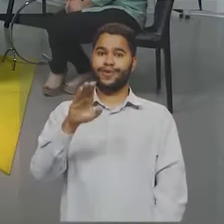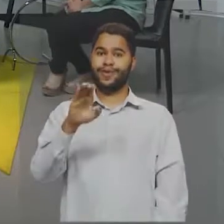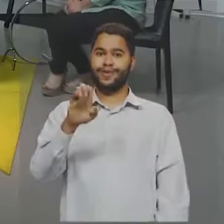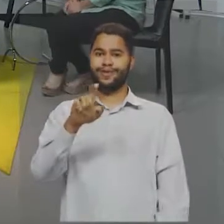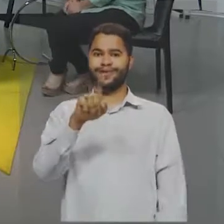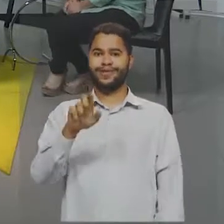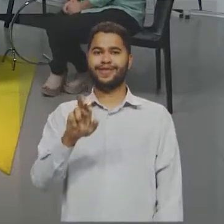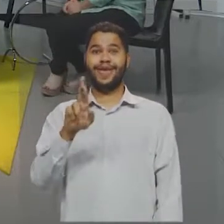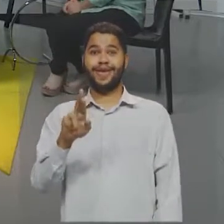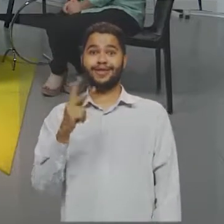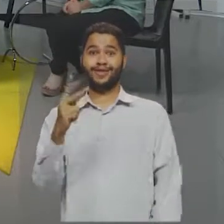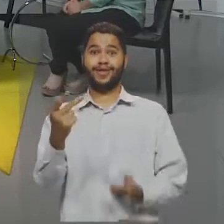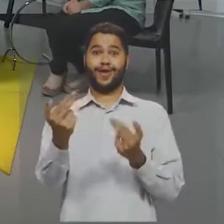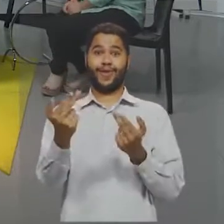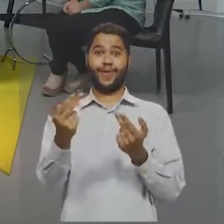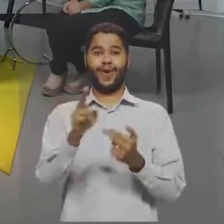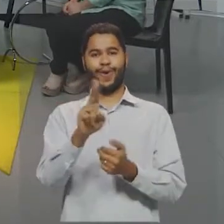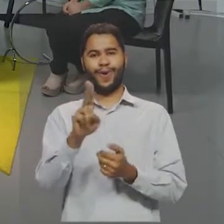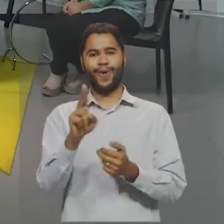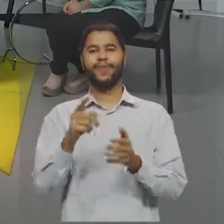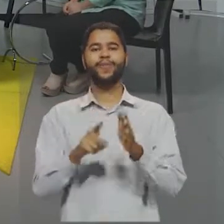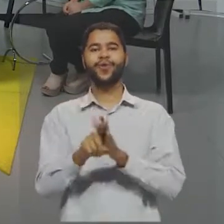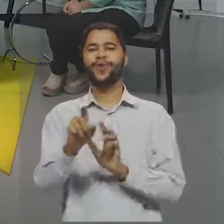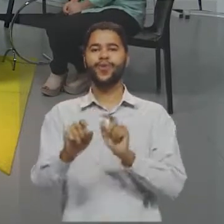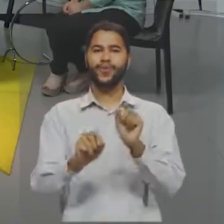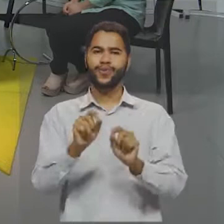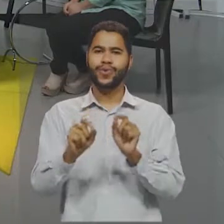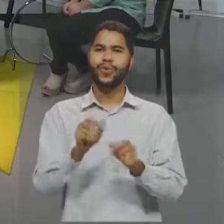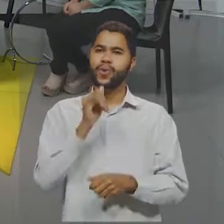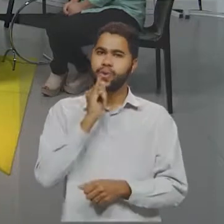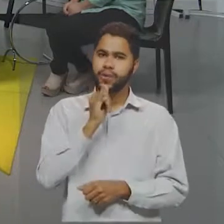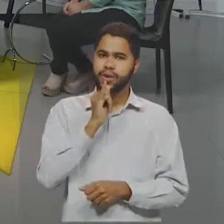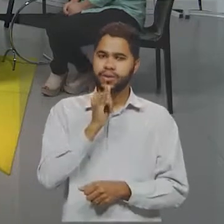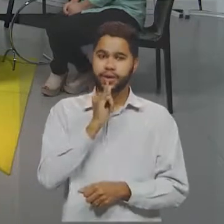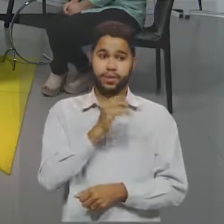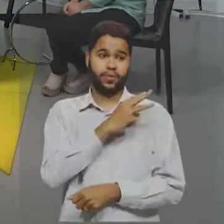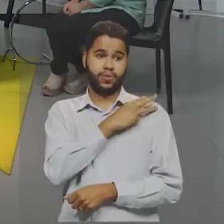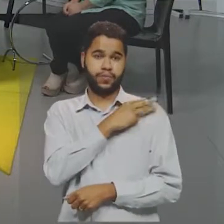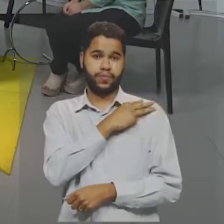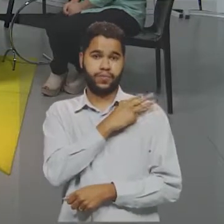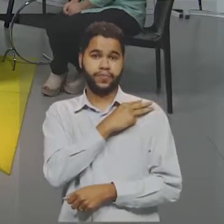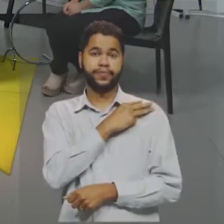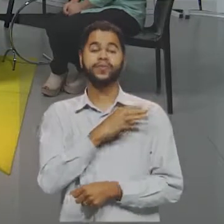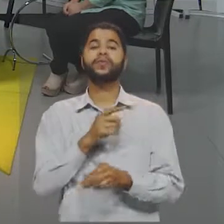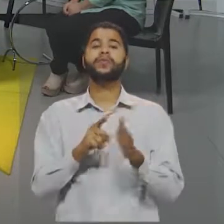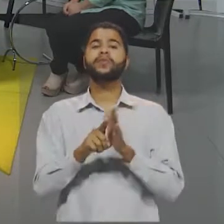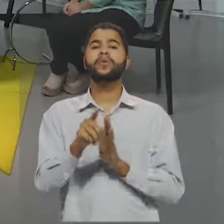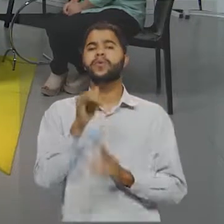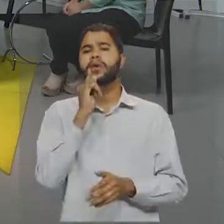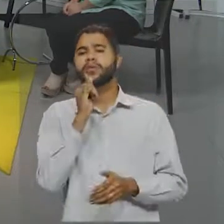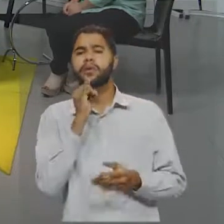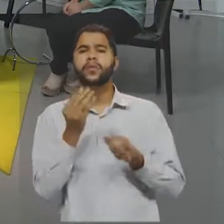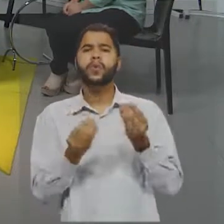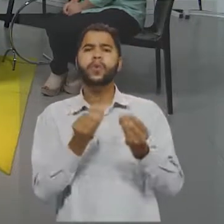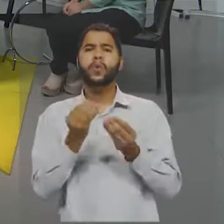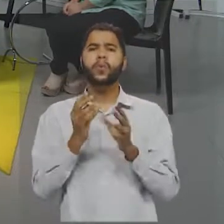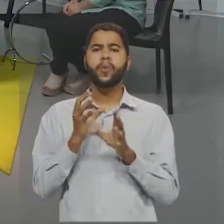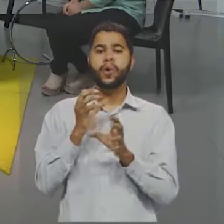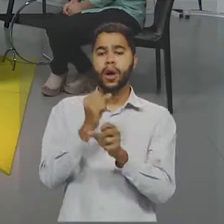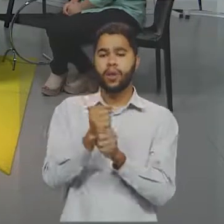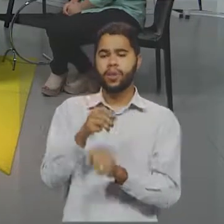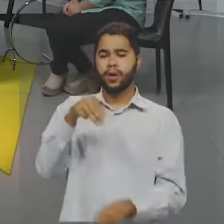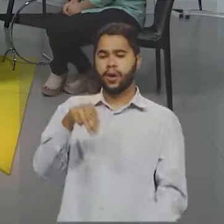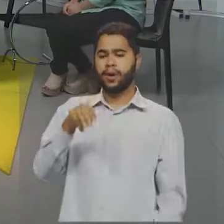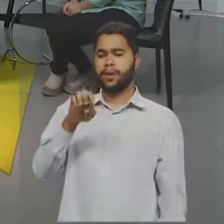você, César. Ele faz a seguinte pergunta. Dê um exemplo, ele é estudante do 3º ano, dê um exemplo de como calcular a mediana